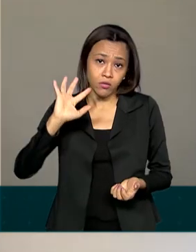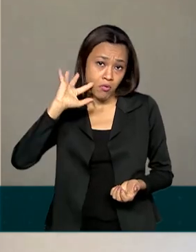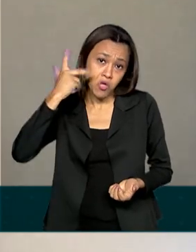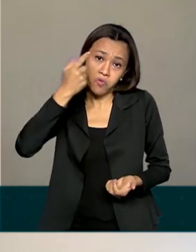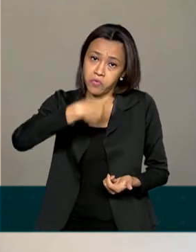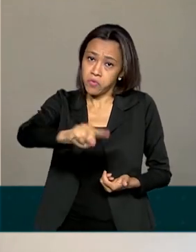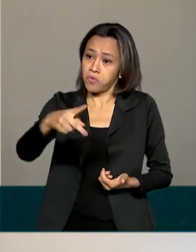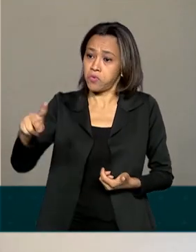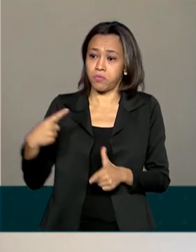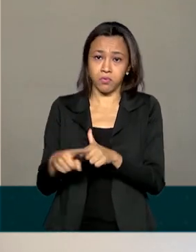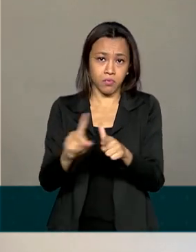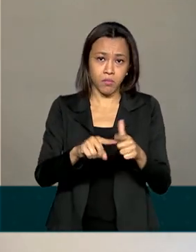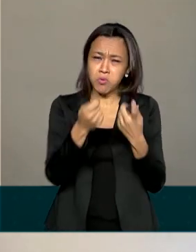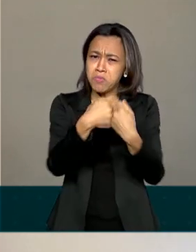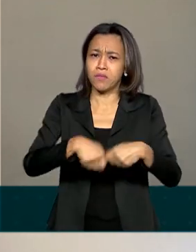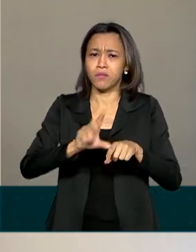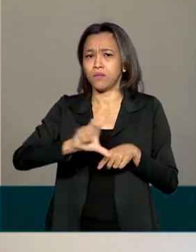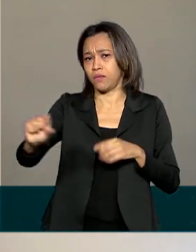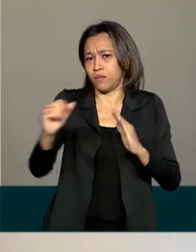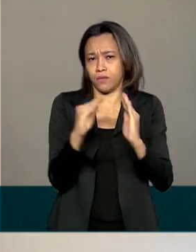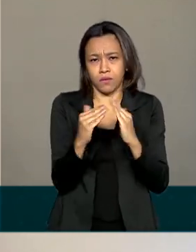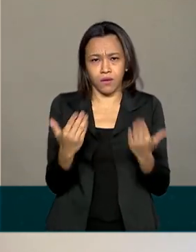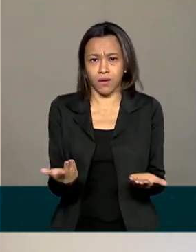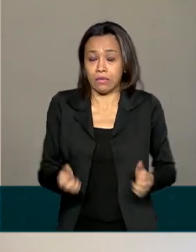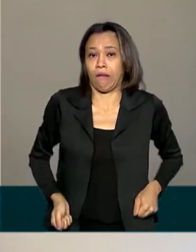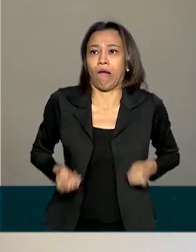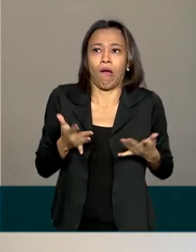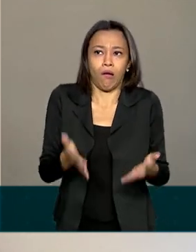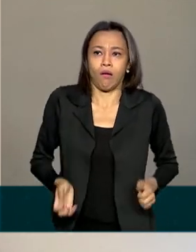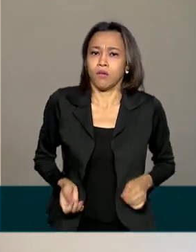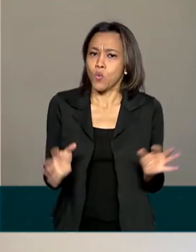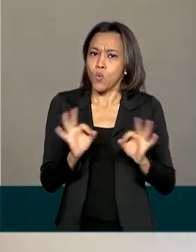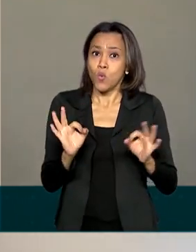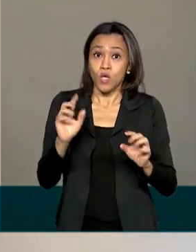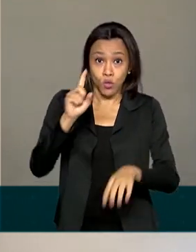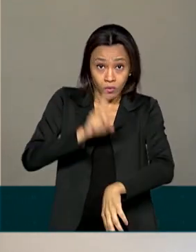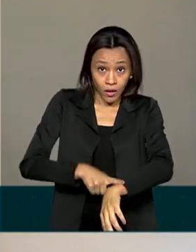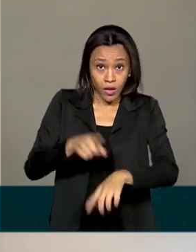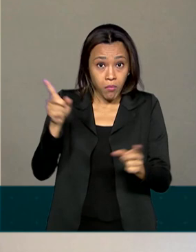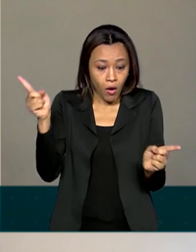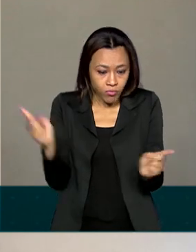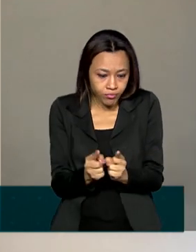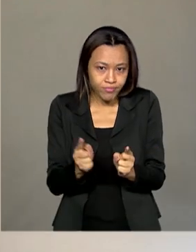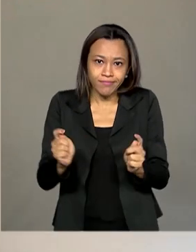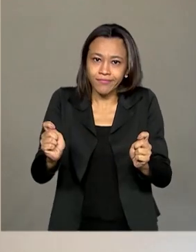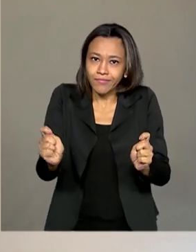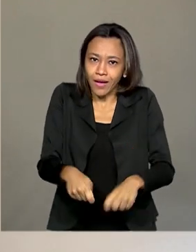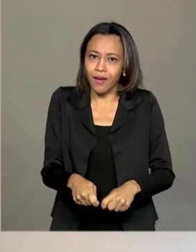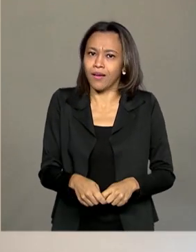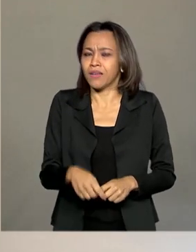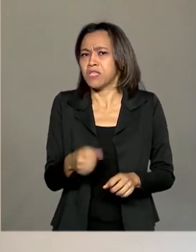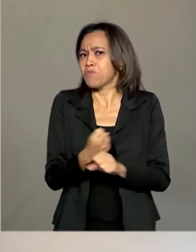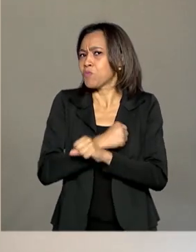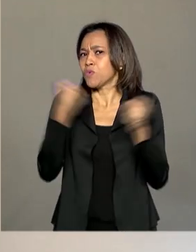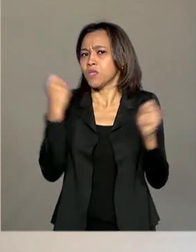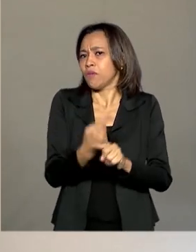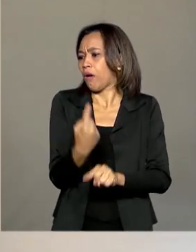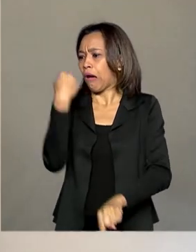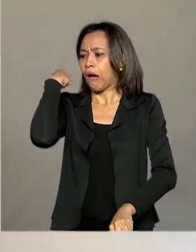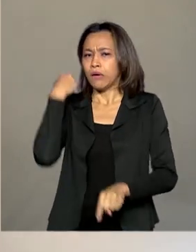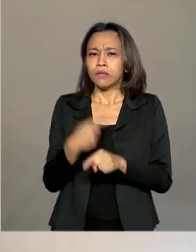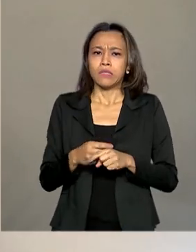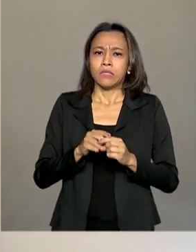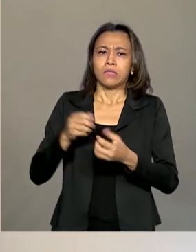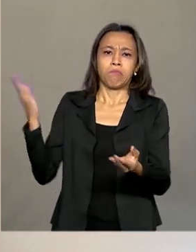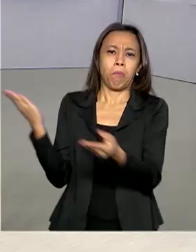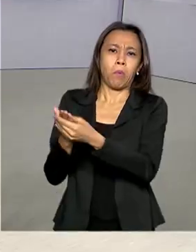sem sair de casa, sem custos e num período de tempo que jamais seria possível se tivéssemos que acionar o